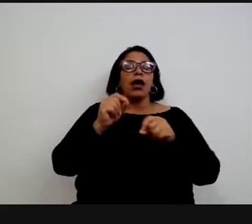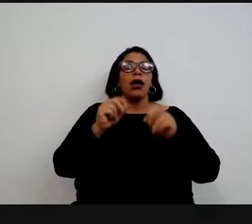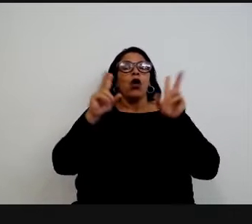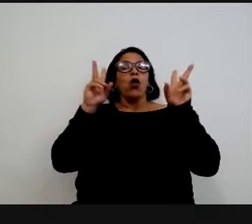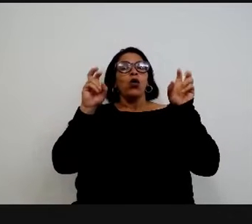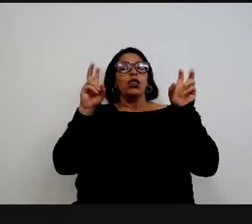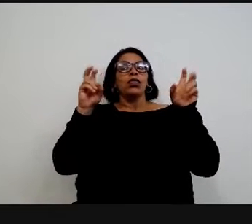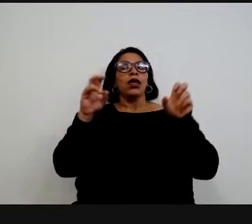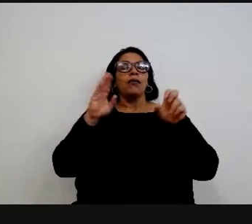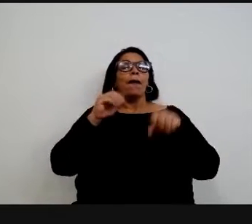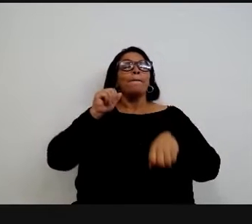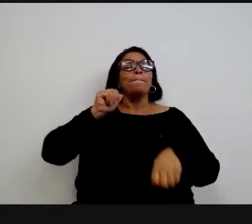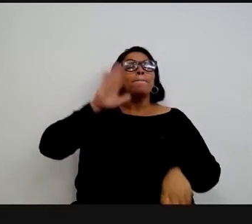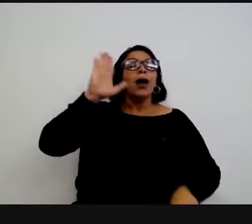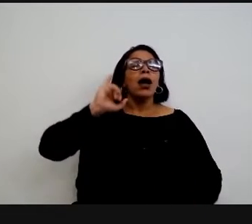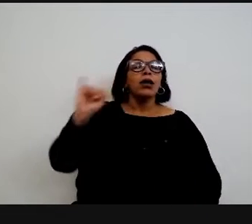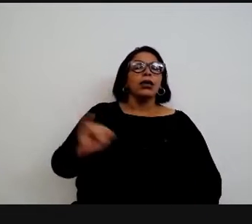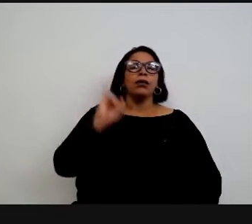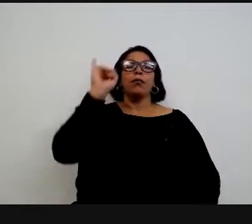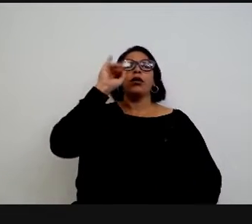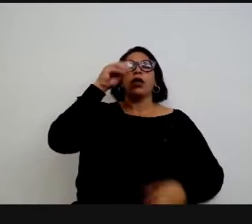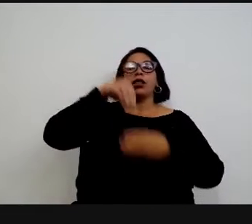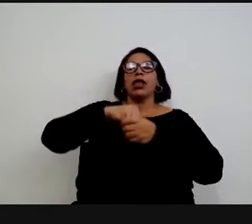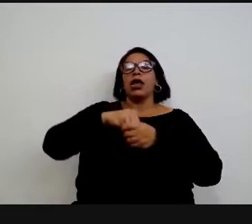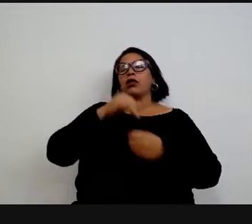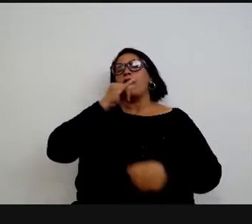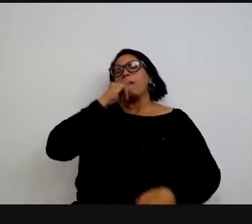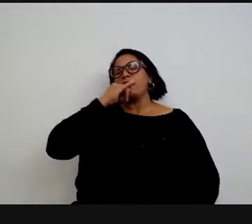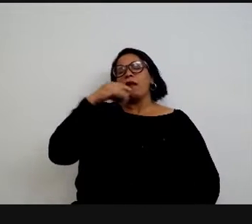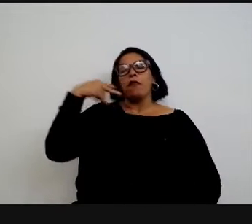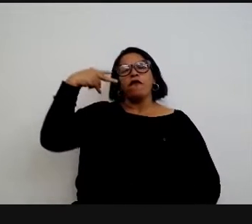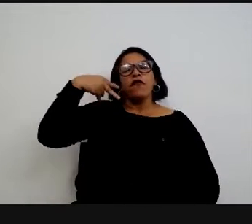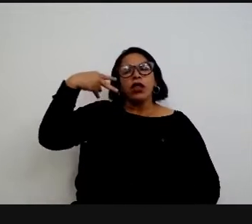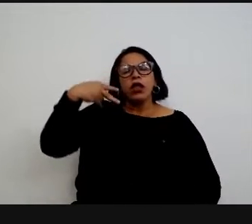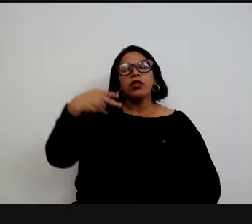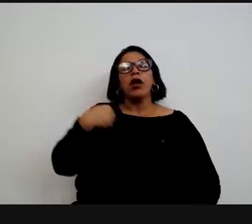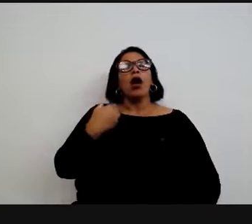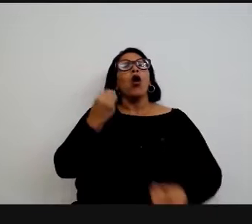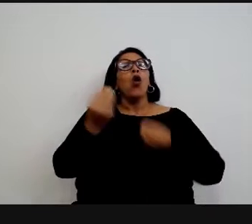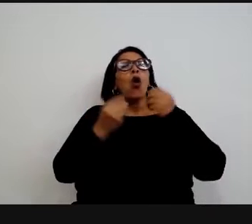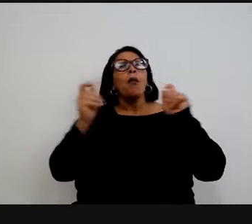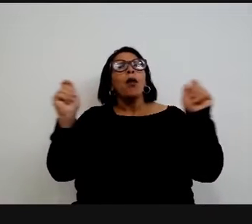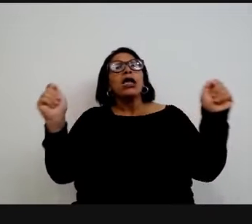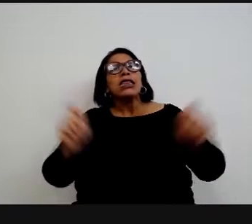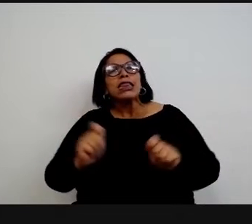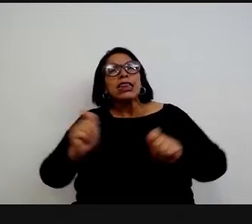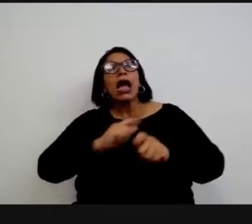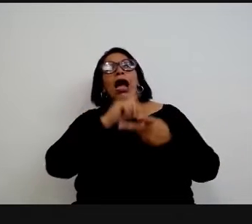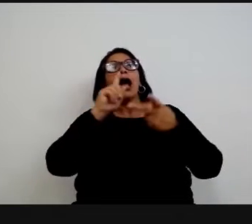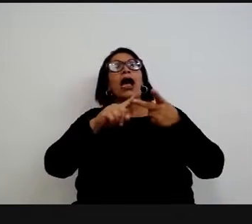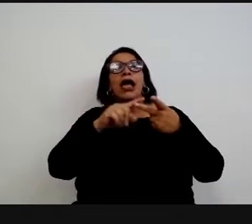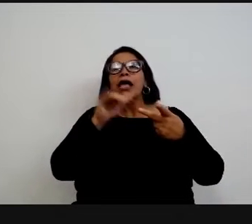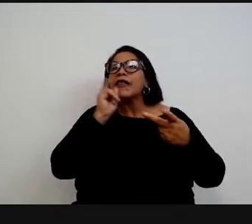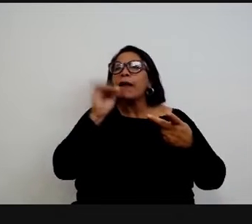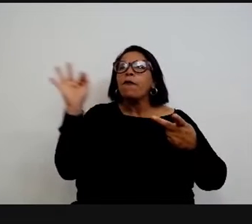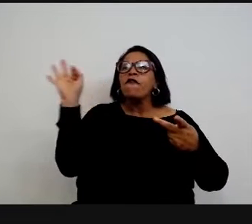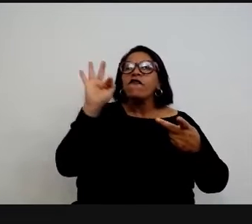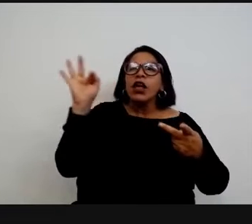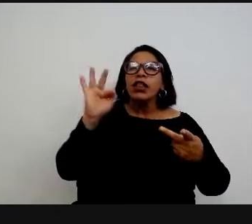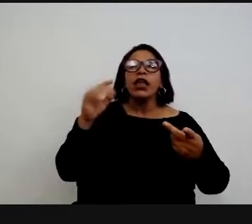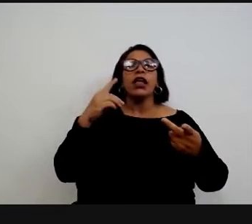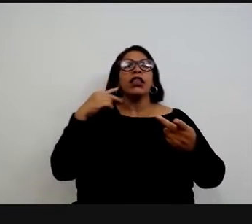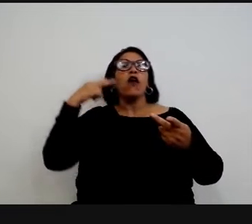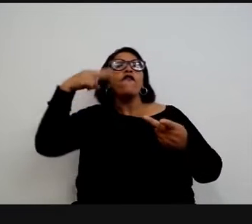trate daqueles eixos mais importantes da atuação do Legislativo. Um eixo institucional, que o cara entende competências, organização federativa, prerrogativas